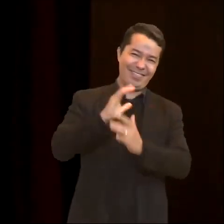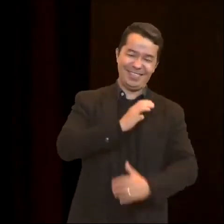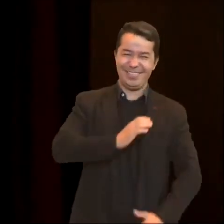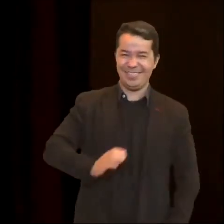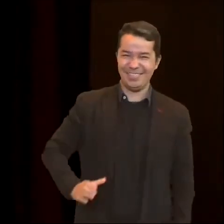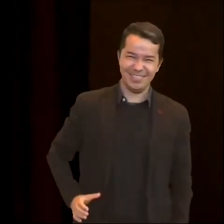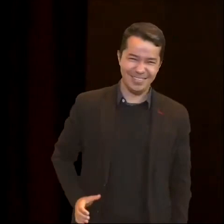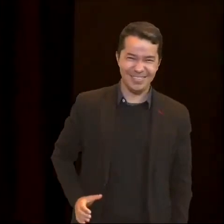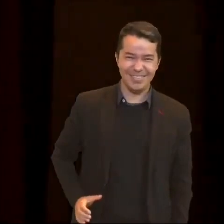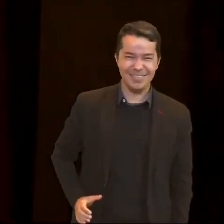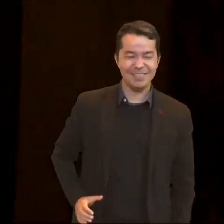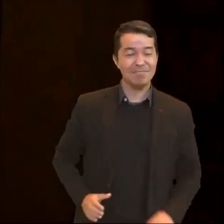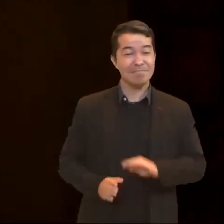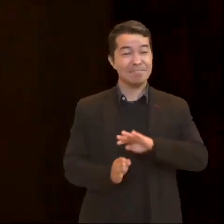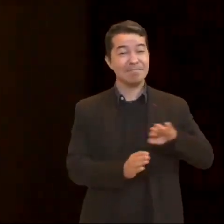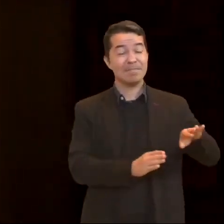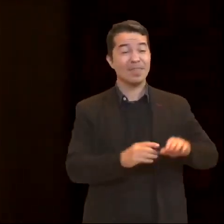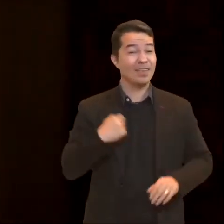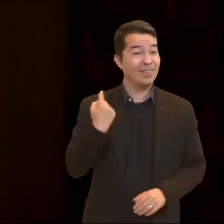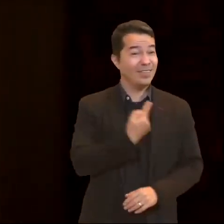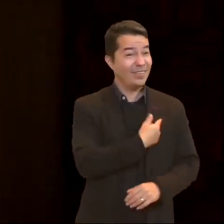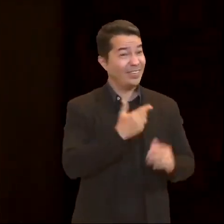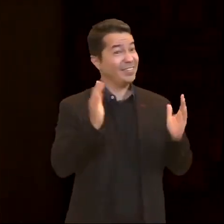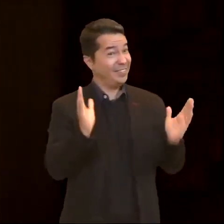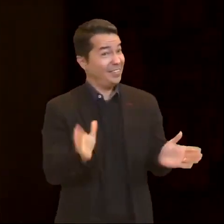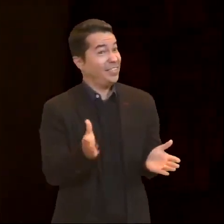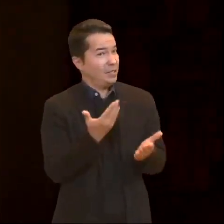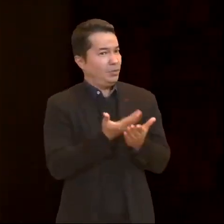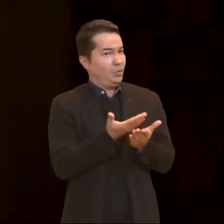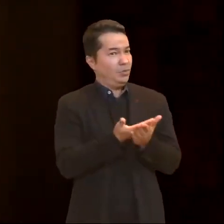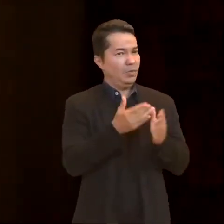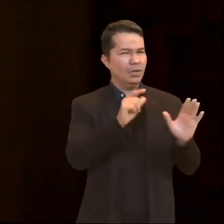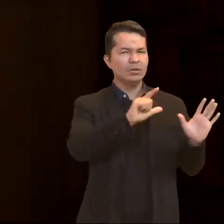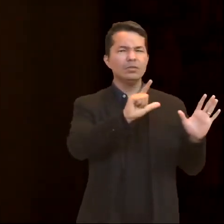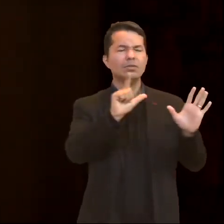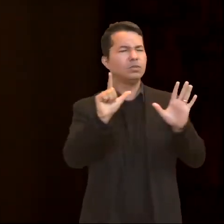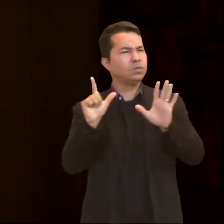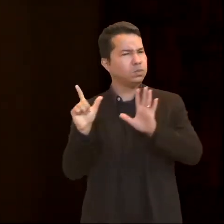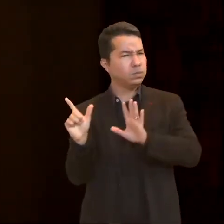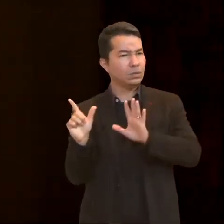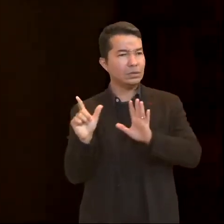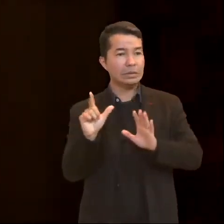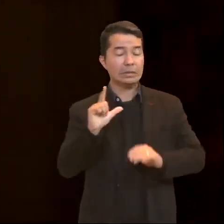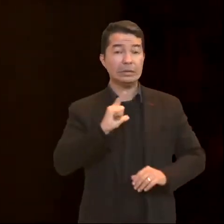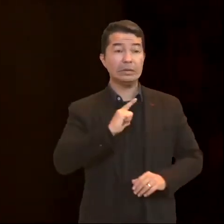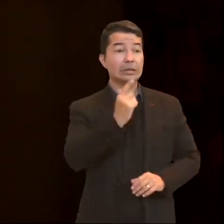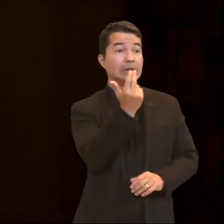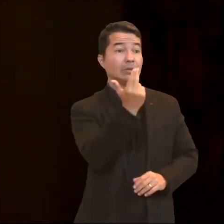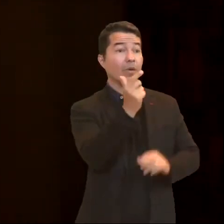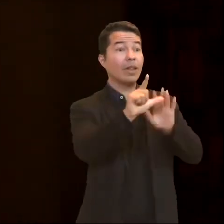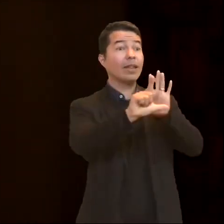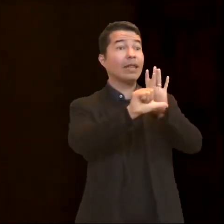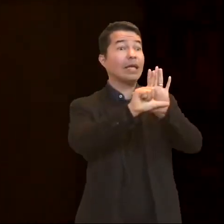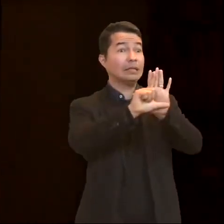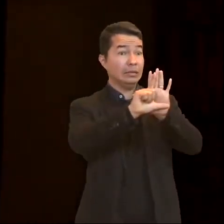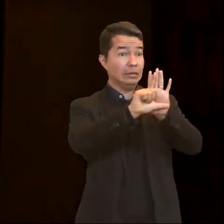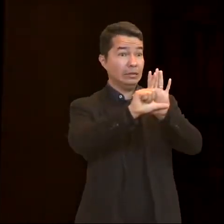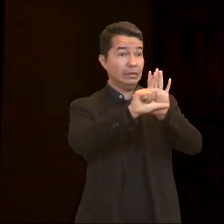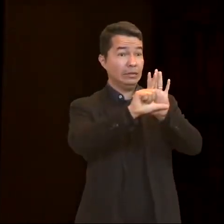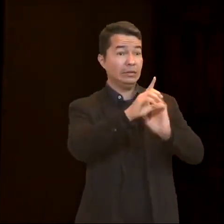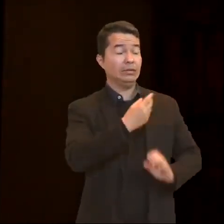gente aprendeu ao longo dessas semanas que há uma lei na vida, né? Que se você para,